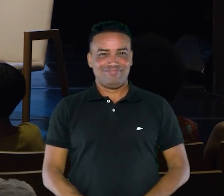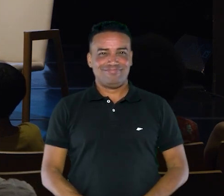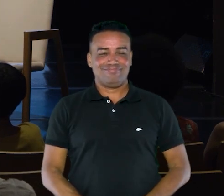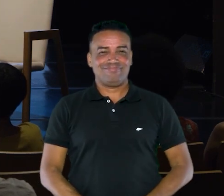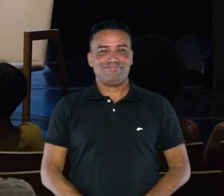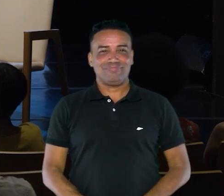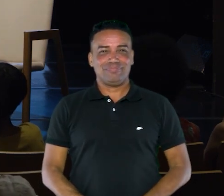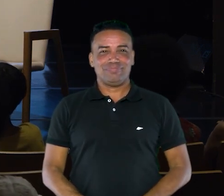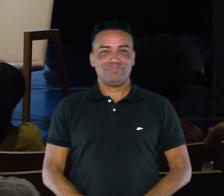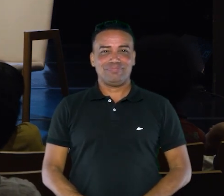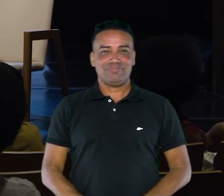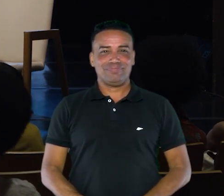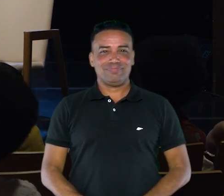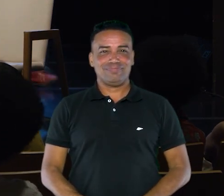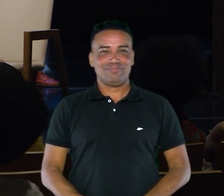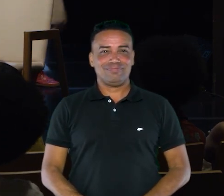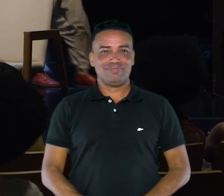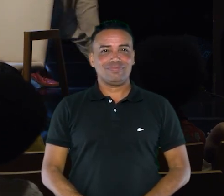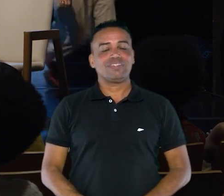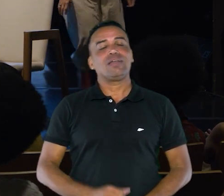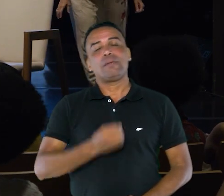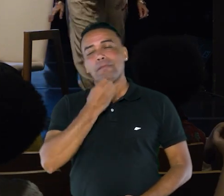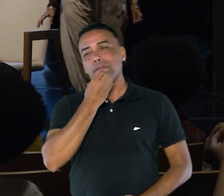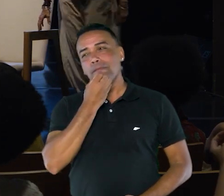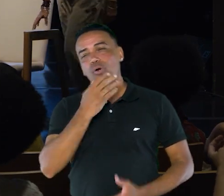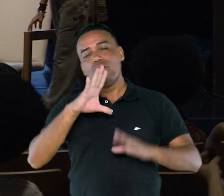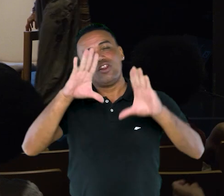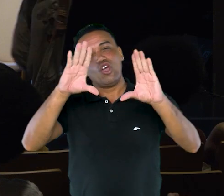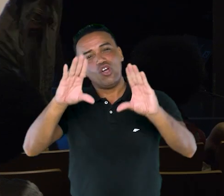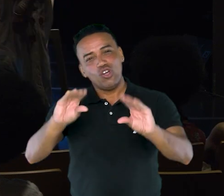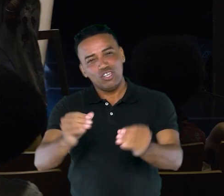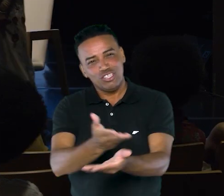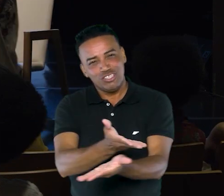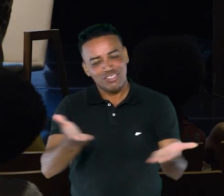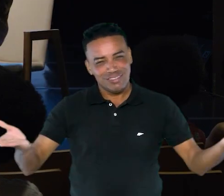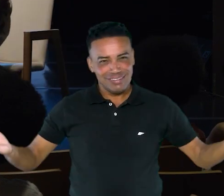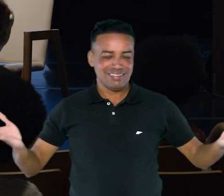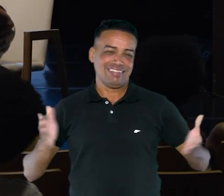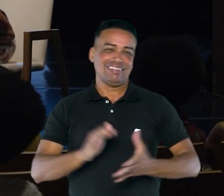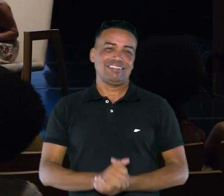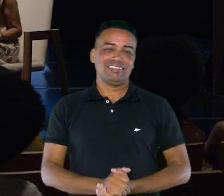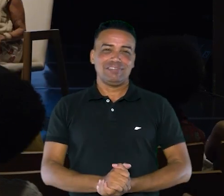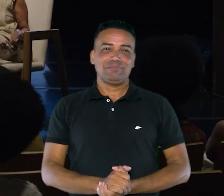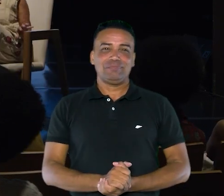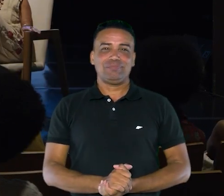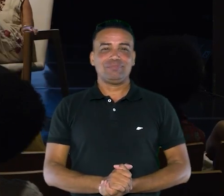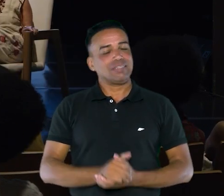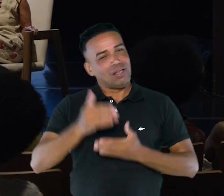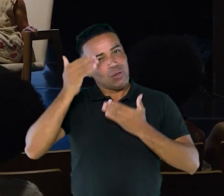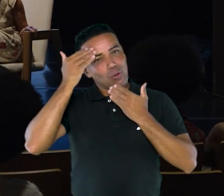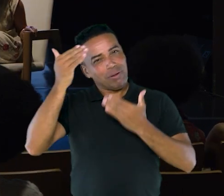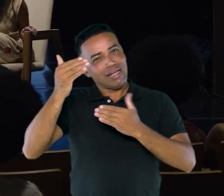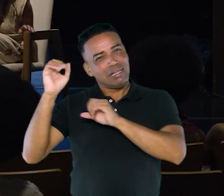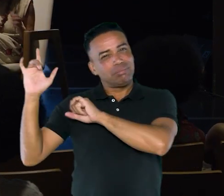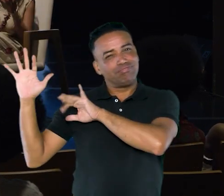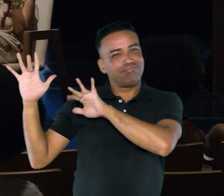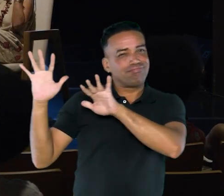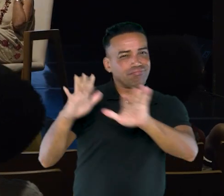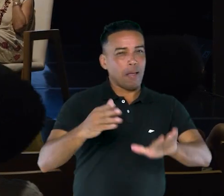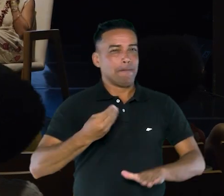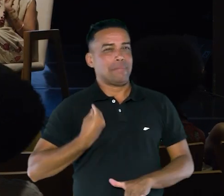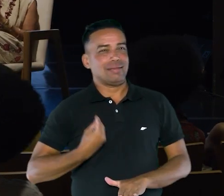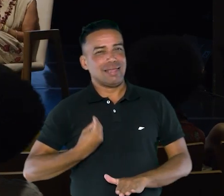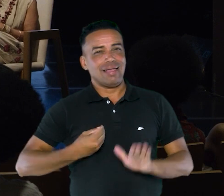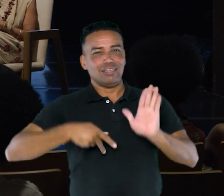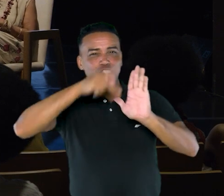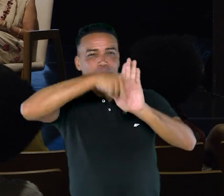e Nurit Ben-Suzan. Semaia ocupa a cadeira do centro, Boa Maria noite. da esquerda e Nurit a da direita. Obrigada por estarem com a gente